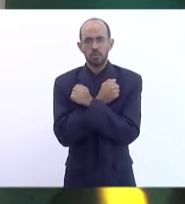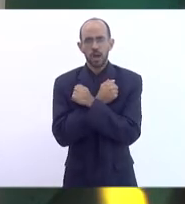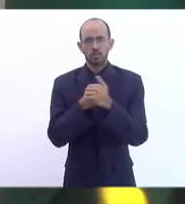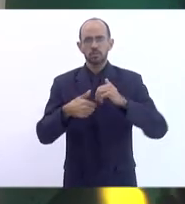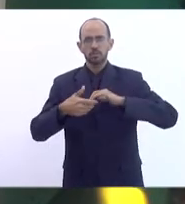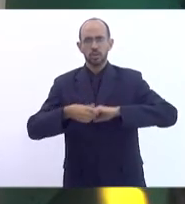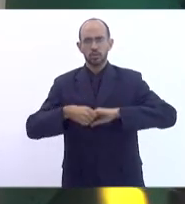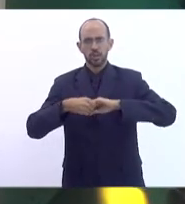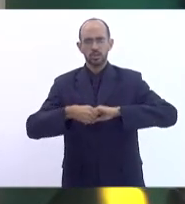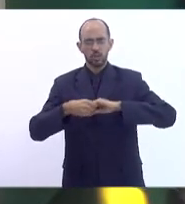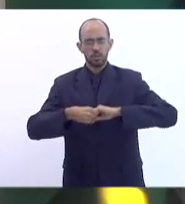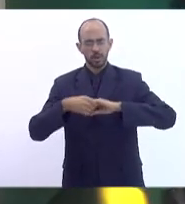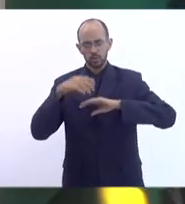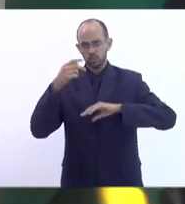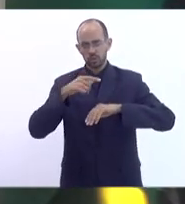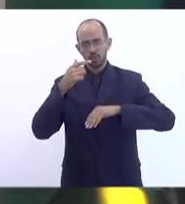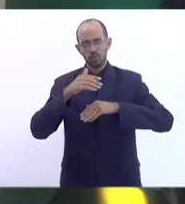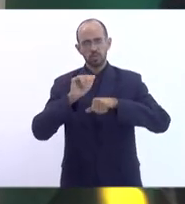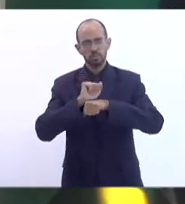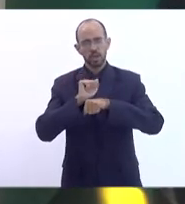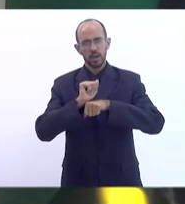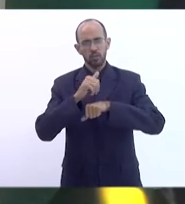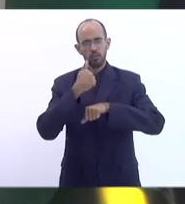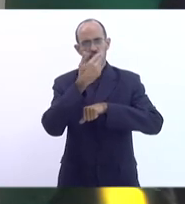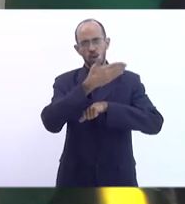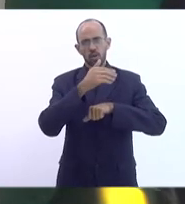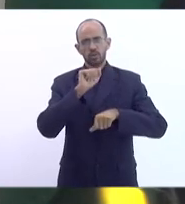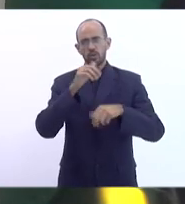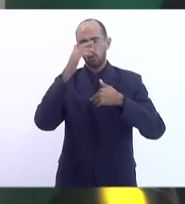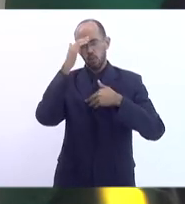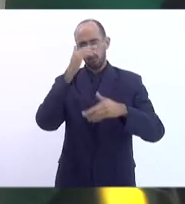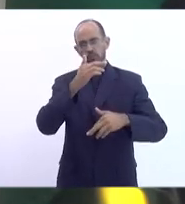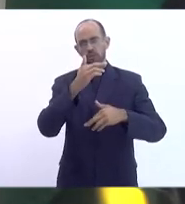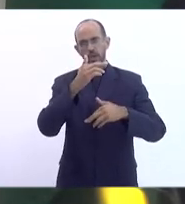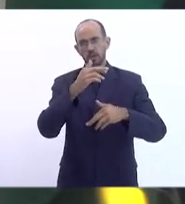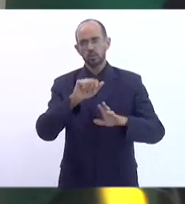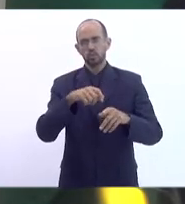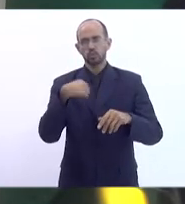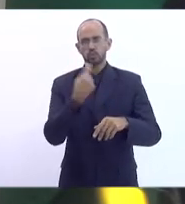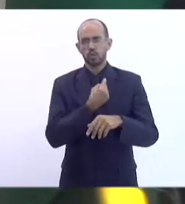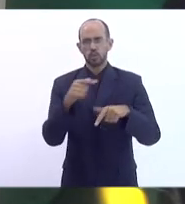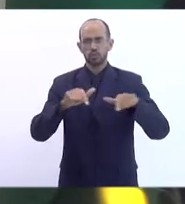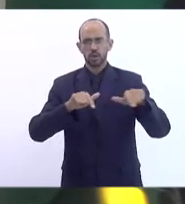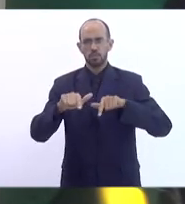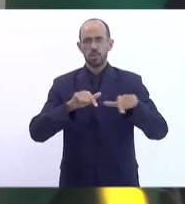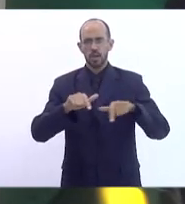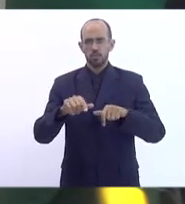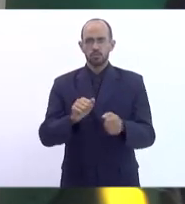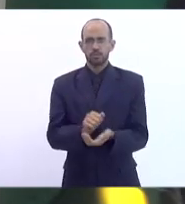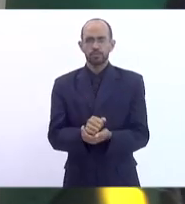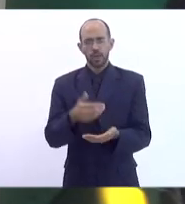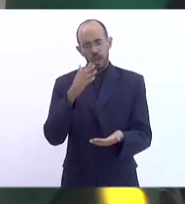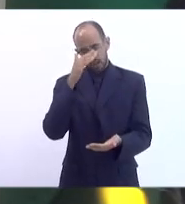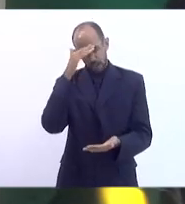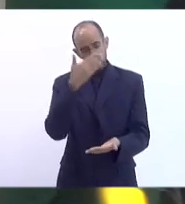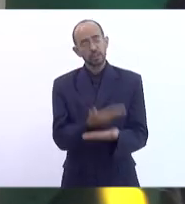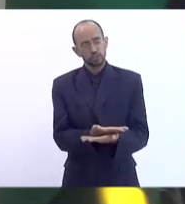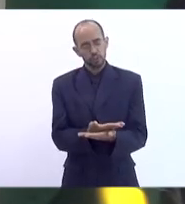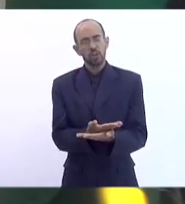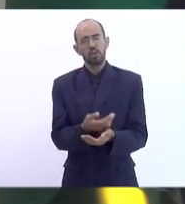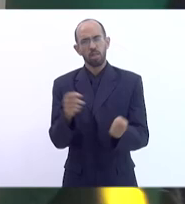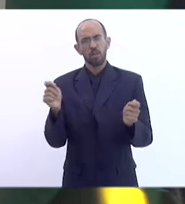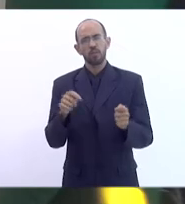saudação aqueles que não poderão ingressar mas que estão acompanhando confiando na gente continue acompanhando acreditando